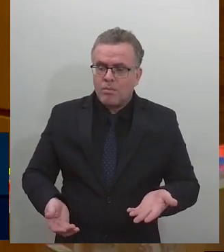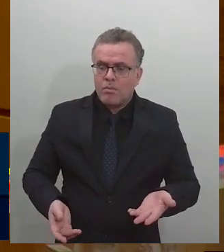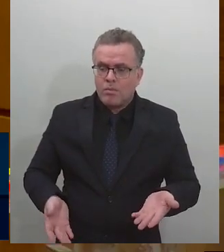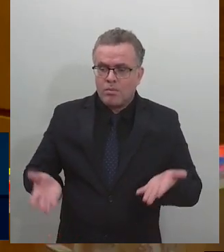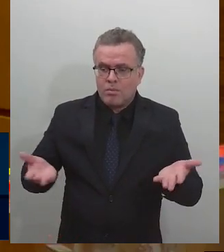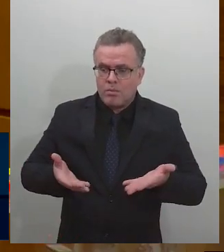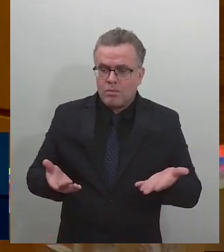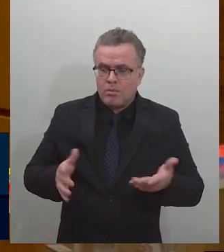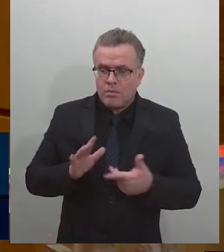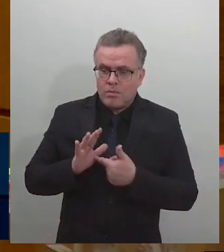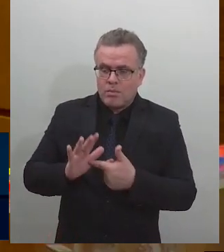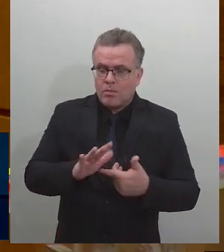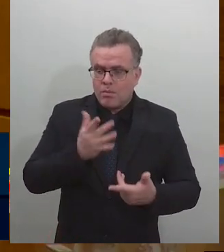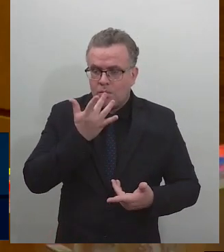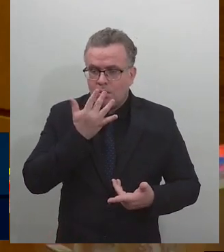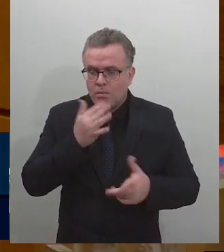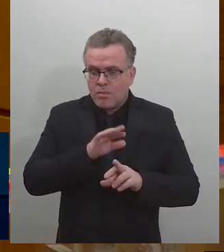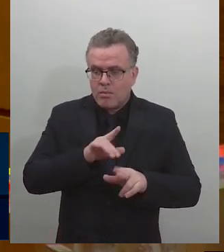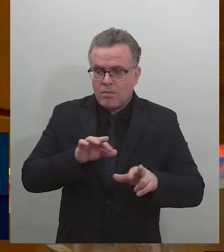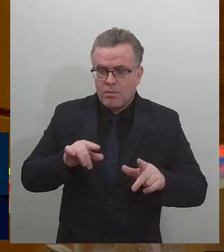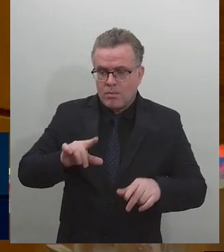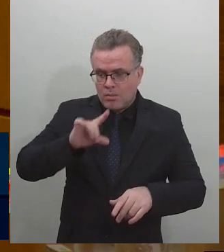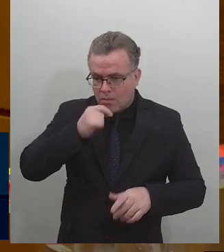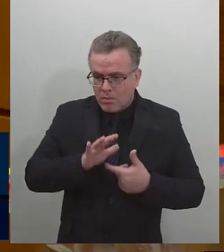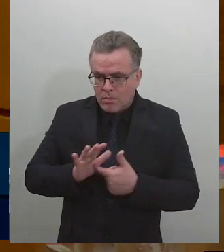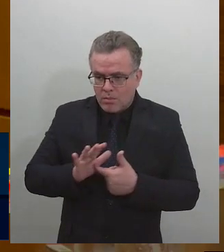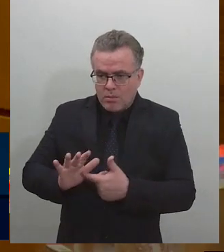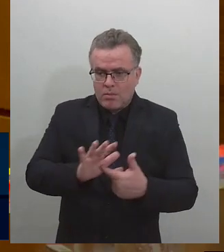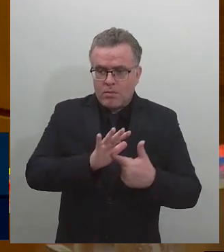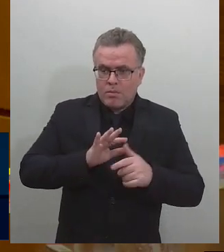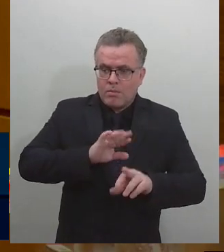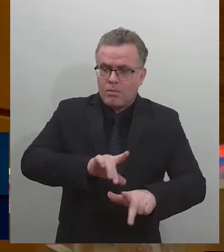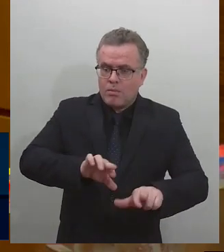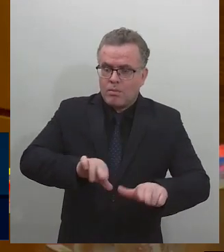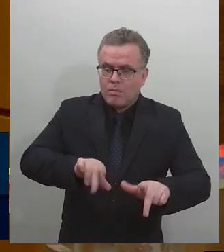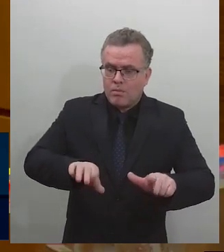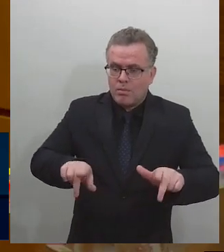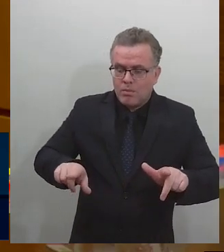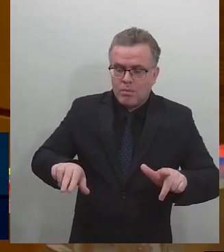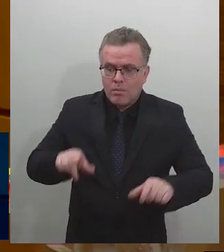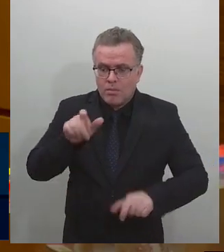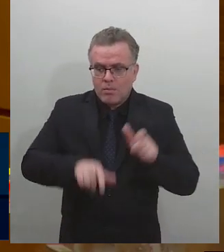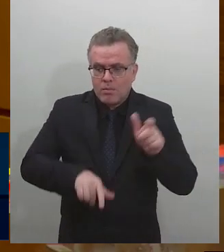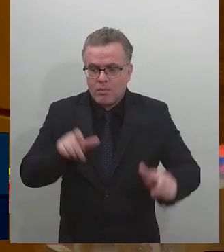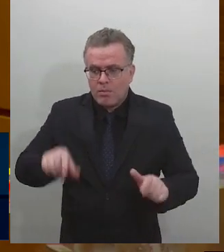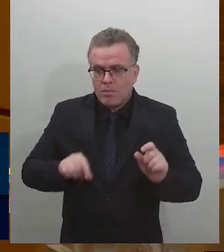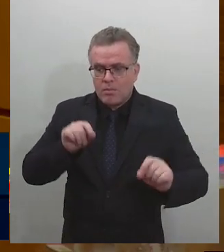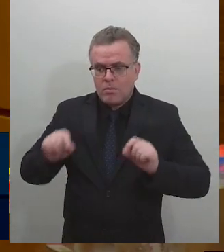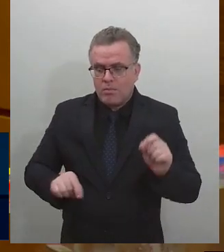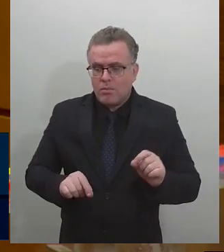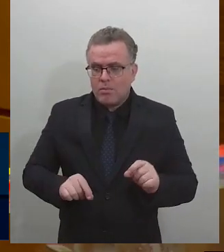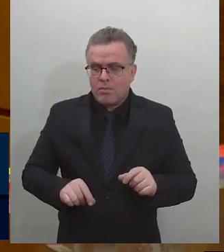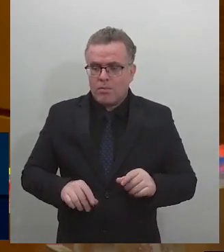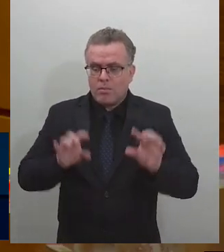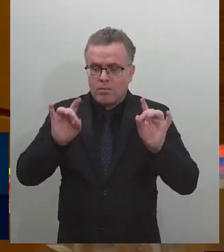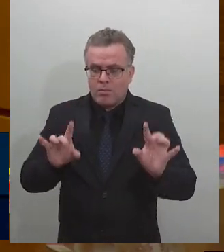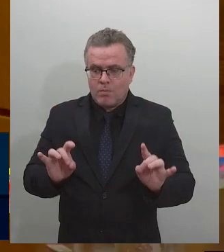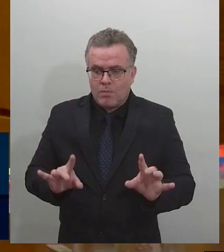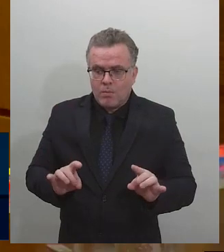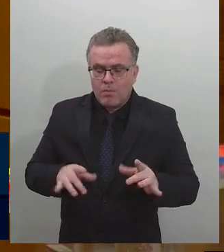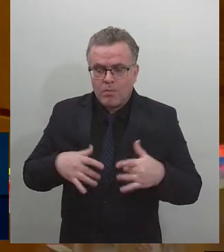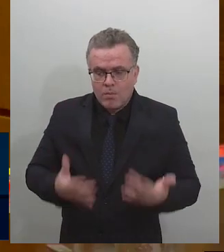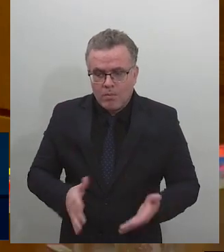Aracaju reflete muito essa diversidade, esse brilho, né, essas cores que